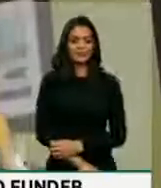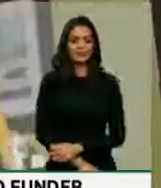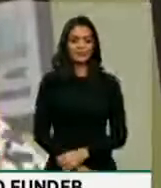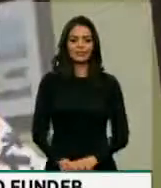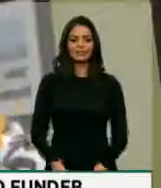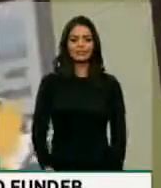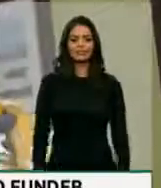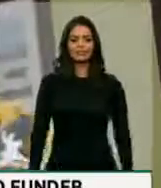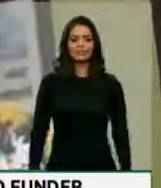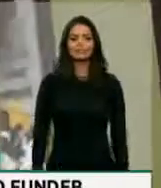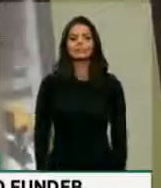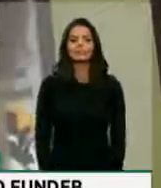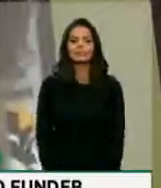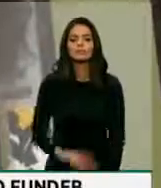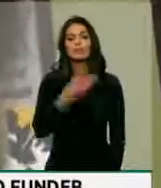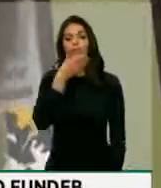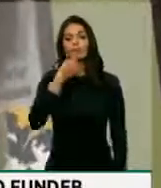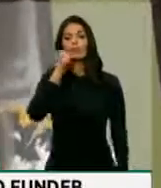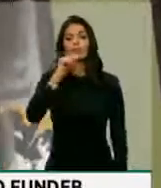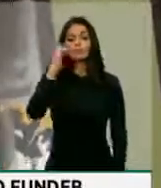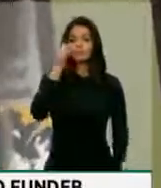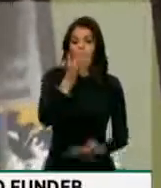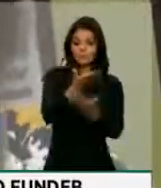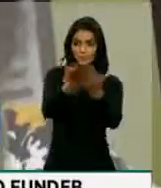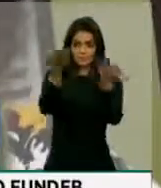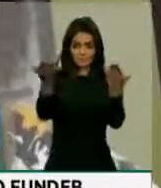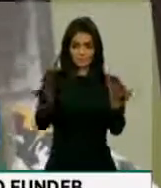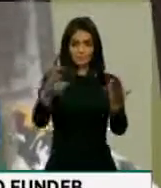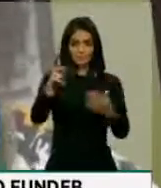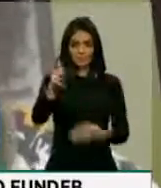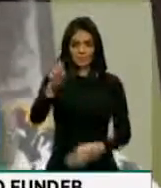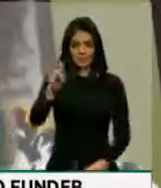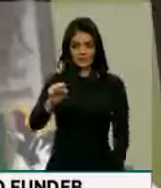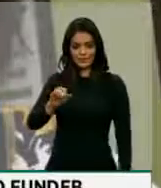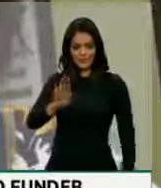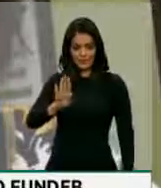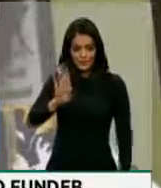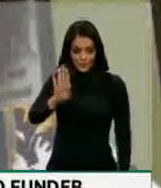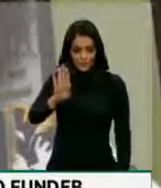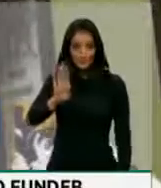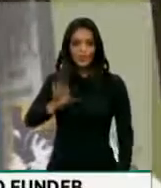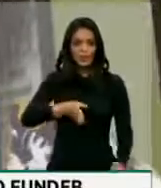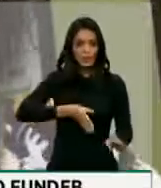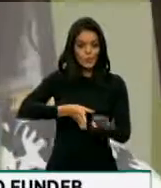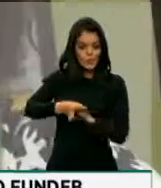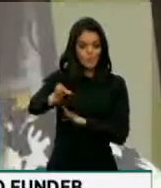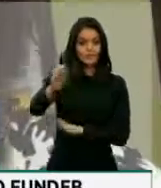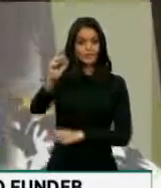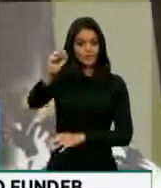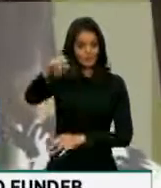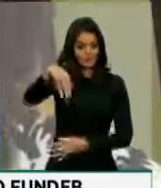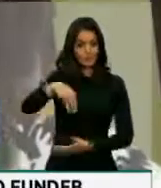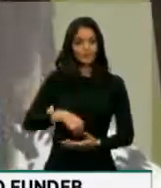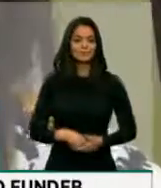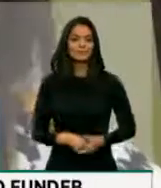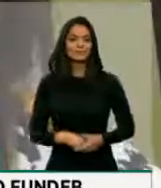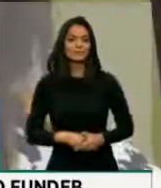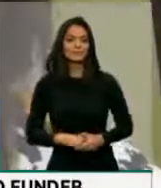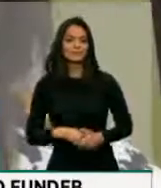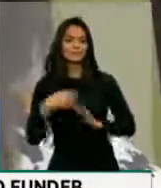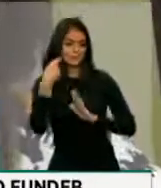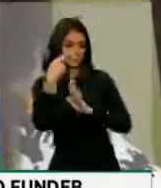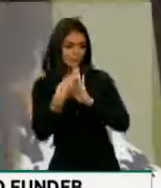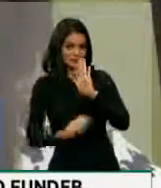senhora Presidente, senhores deputados, o PSB orienta sim para o texto